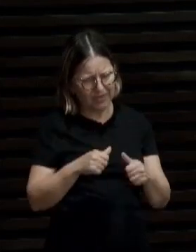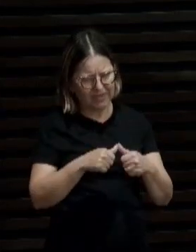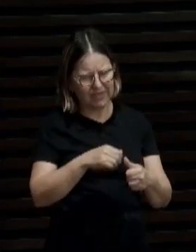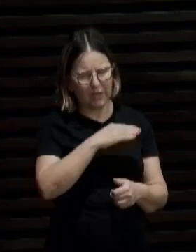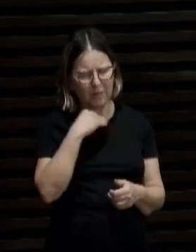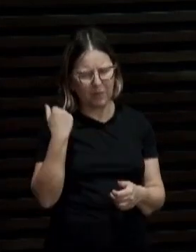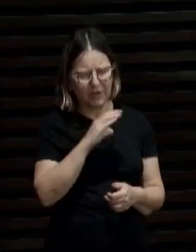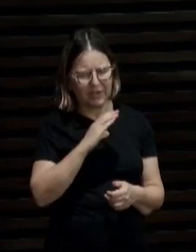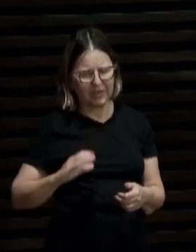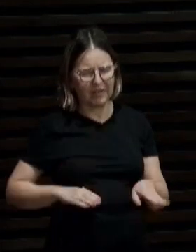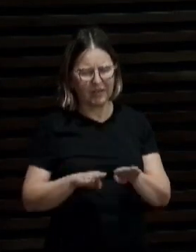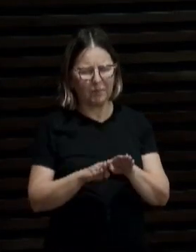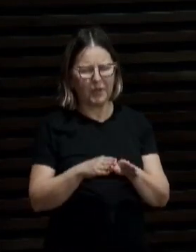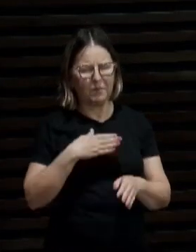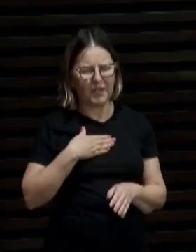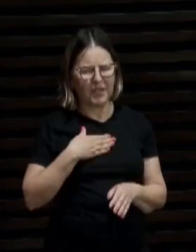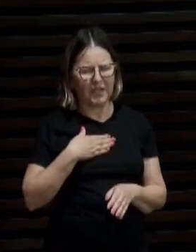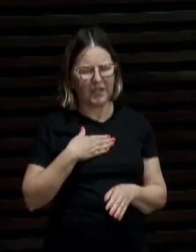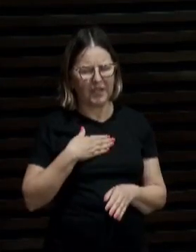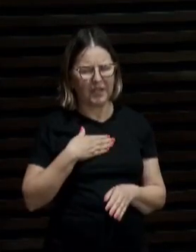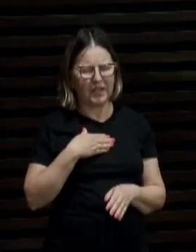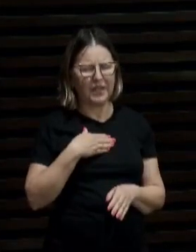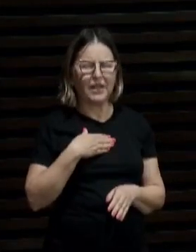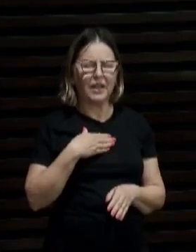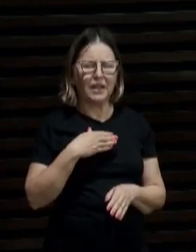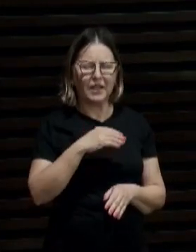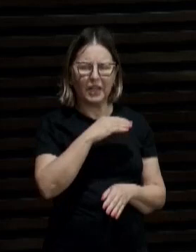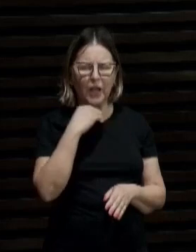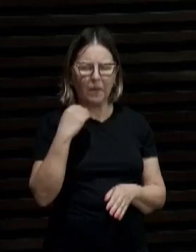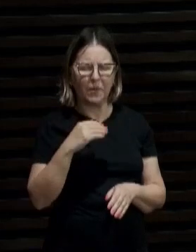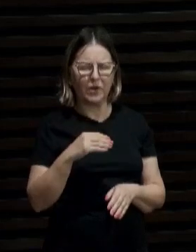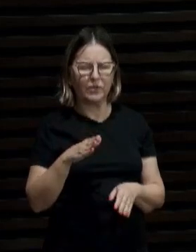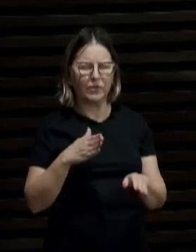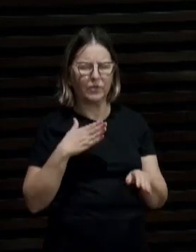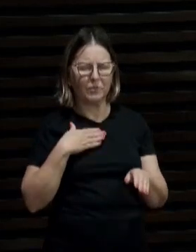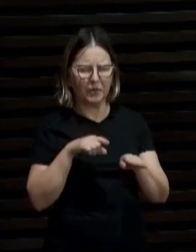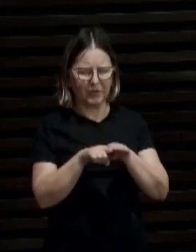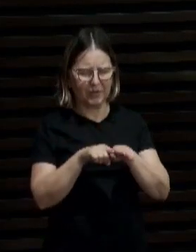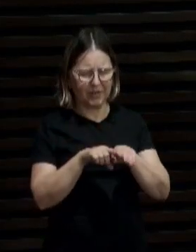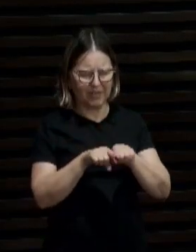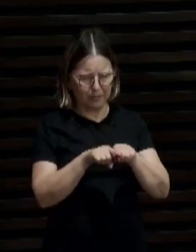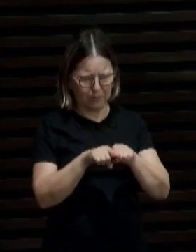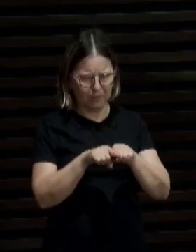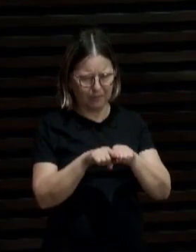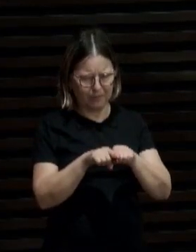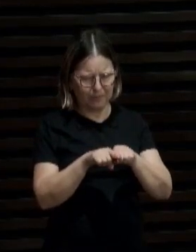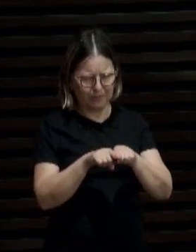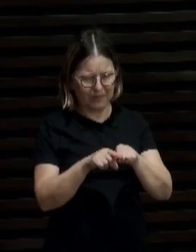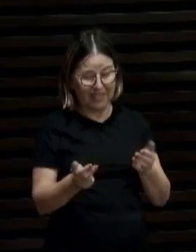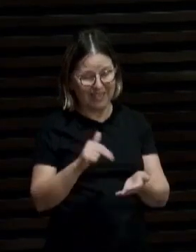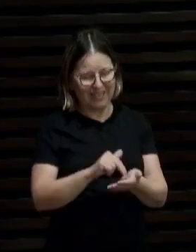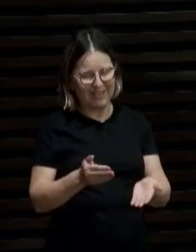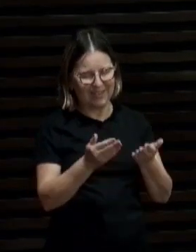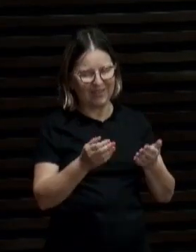de Cristo também foi a minha e a morte dos meus irmãos, e que na ressurreição do Senhor Jesus, nós também recebemos uma nova vida,